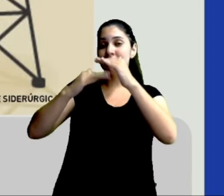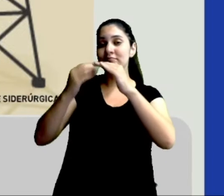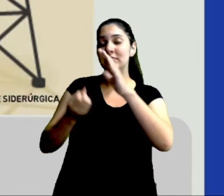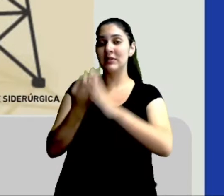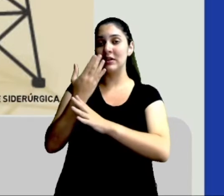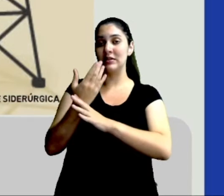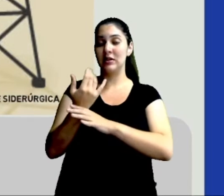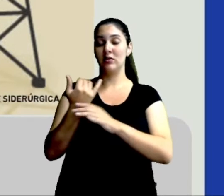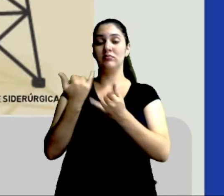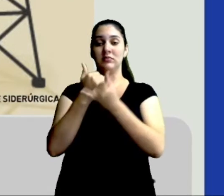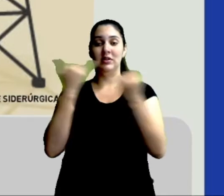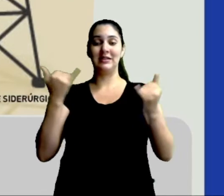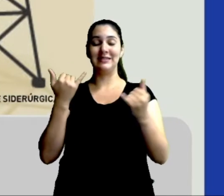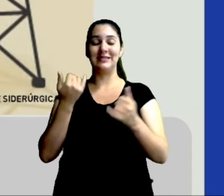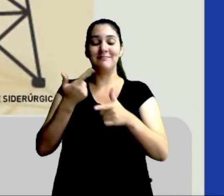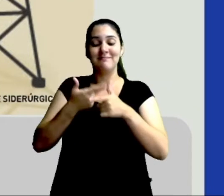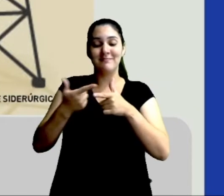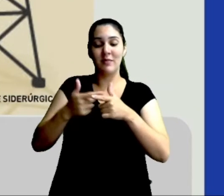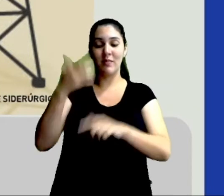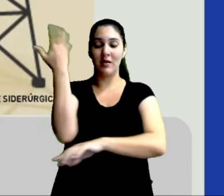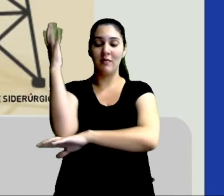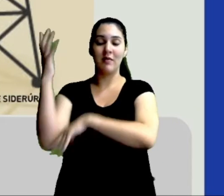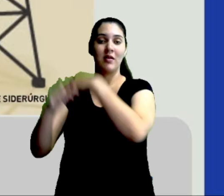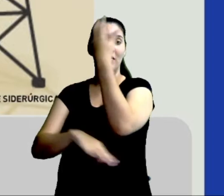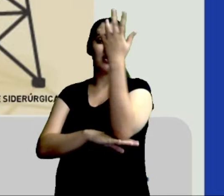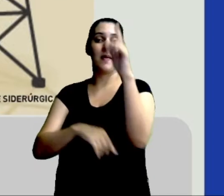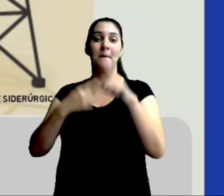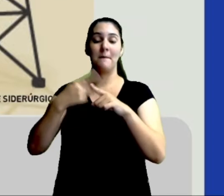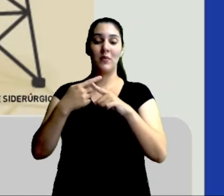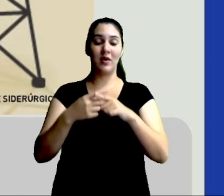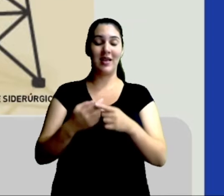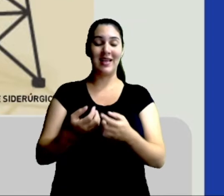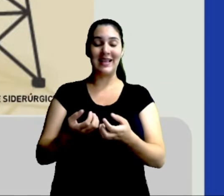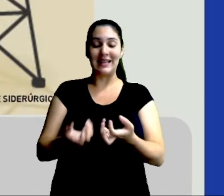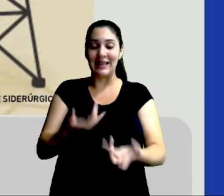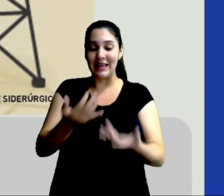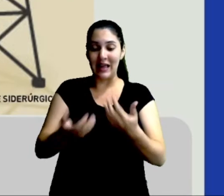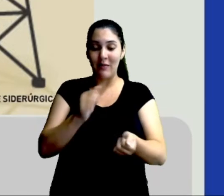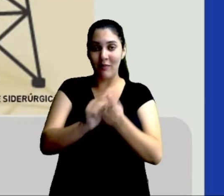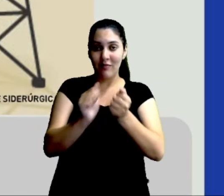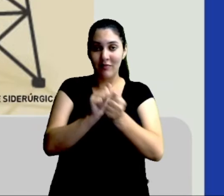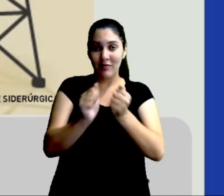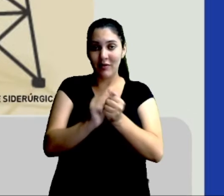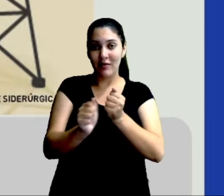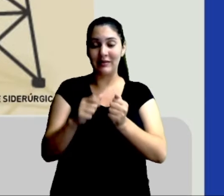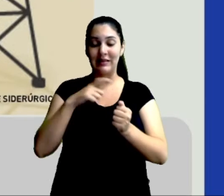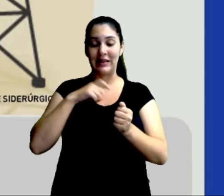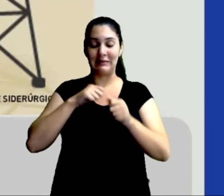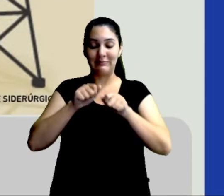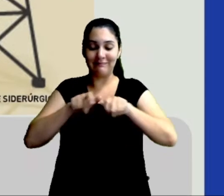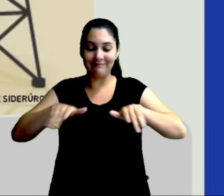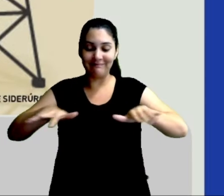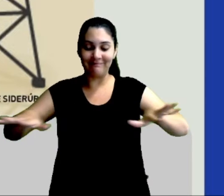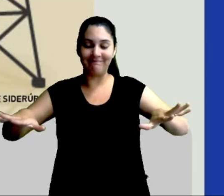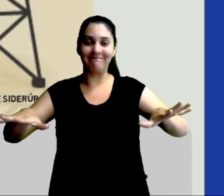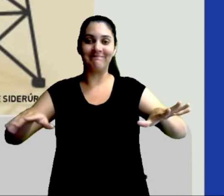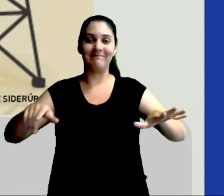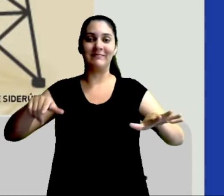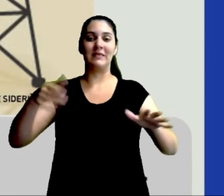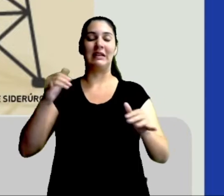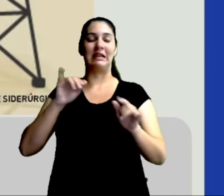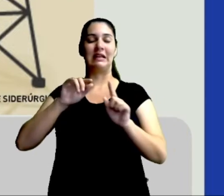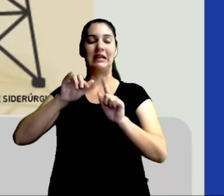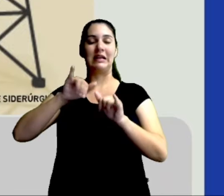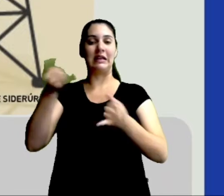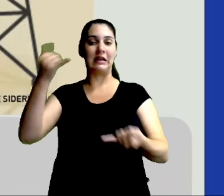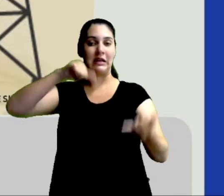meio ambiente, porque a queima desse carvão mineral libera para o meio ambiente muitos compostos químicos